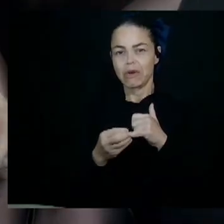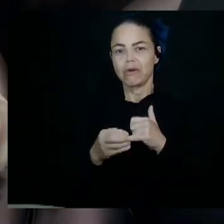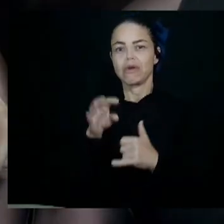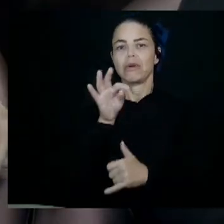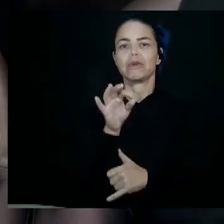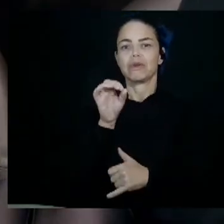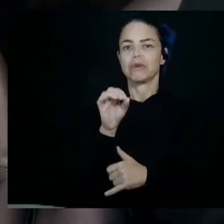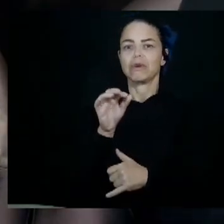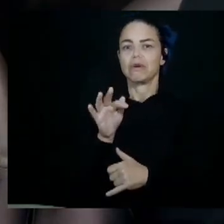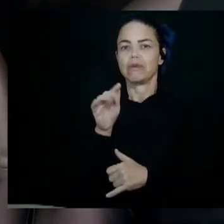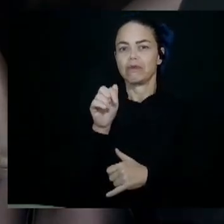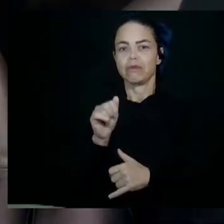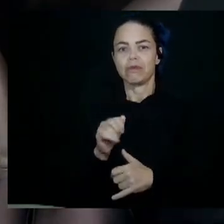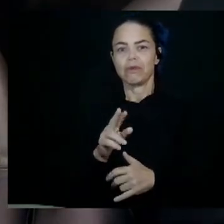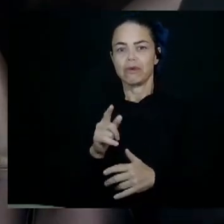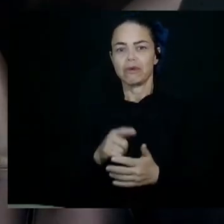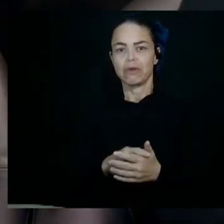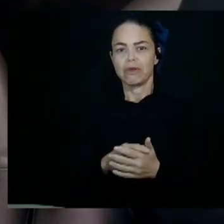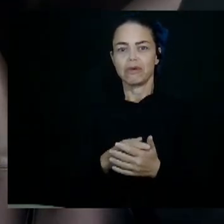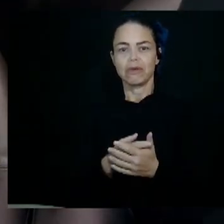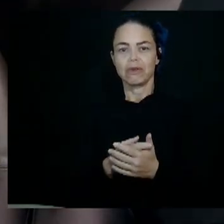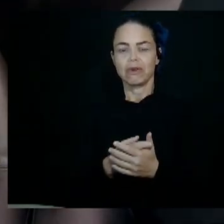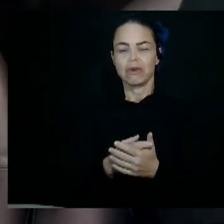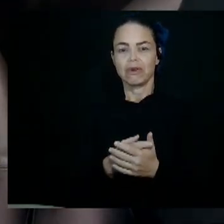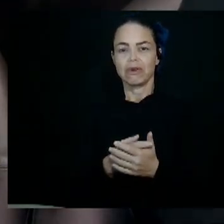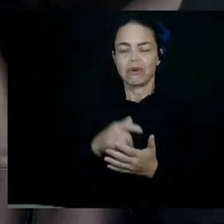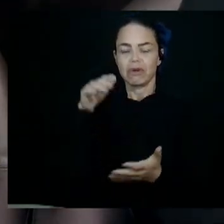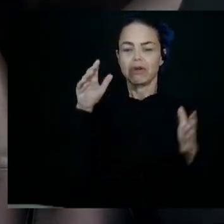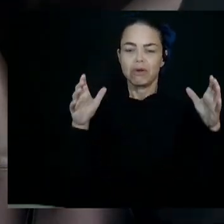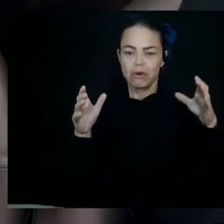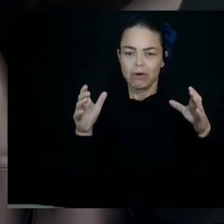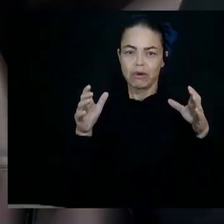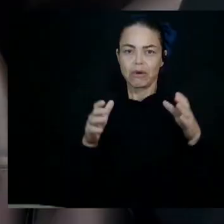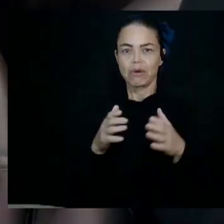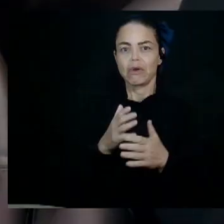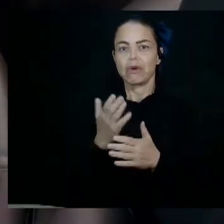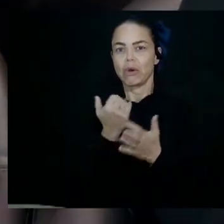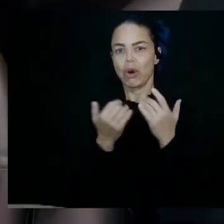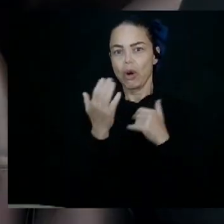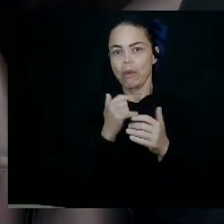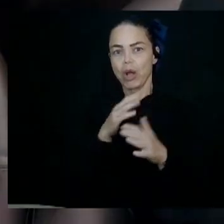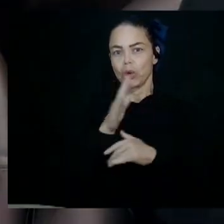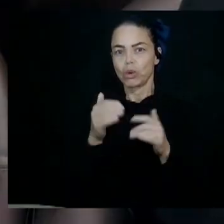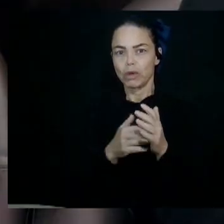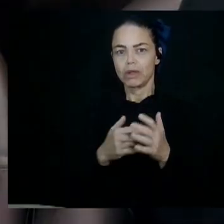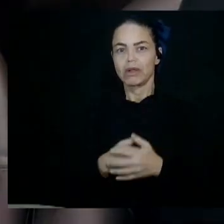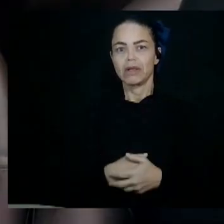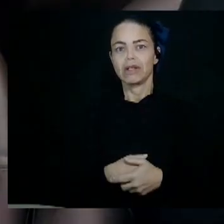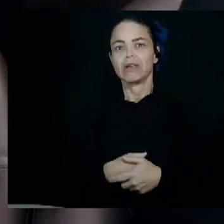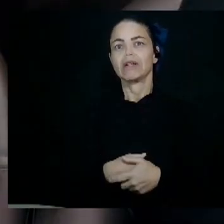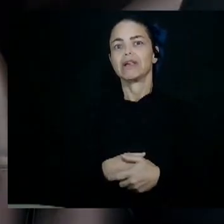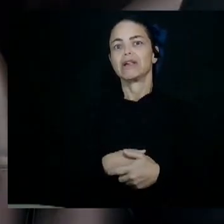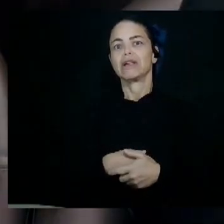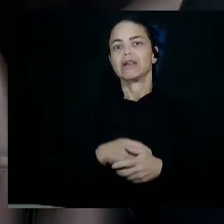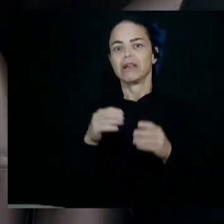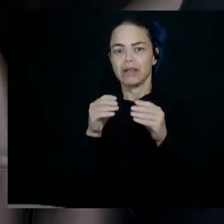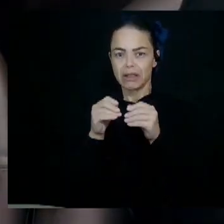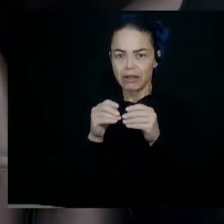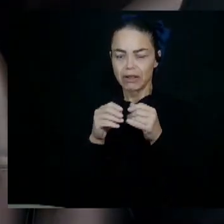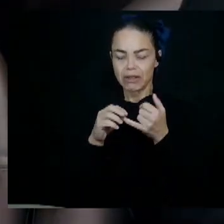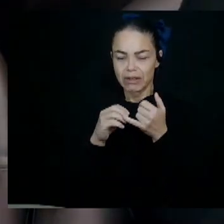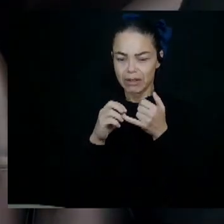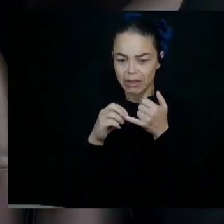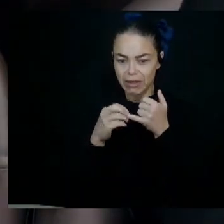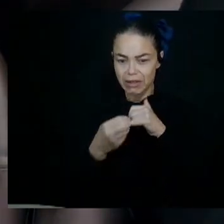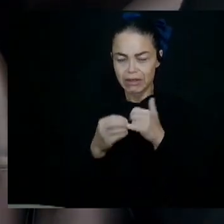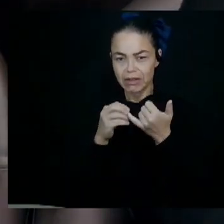Delícia. Acabou. Raspa. Não sobrou. Eu fiz uma panela. Não sobrou nada. E no final eu me vi, o que era aquele negocinho no feijão, um